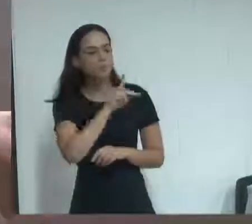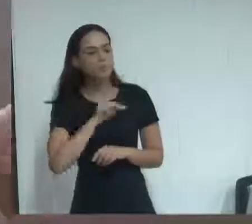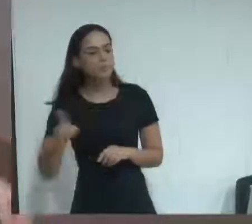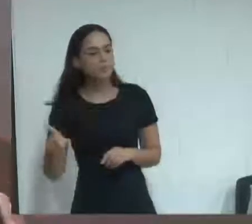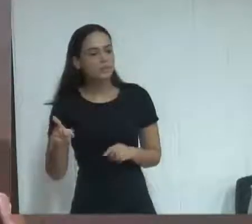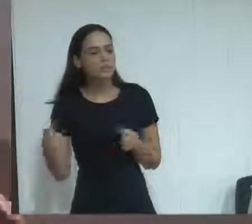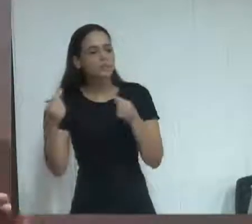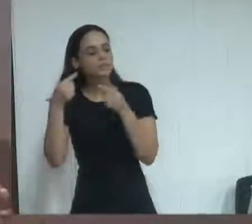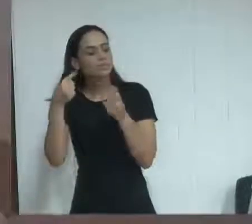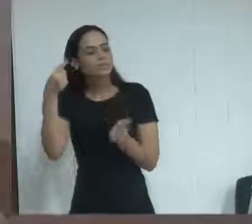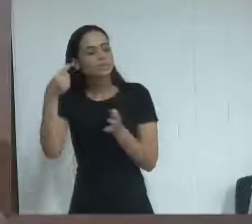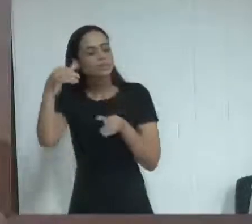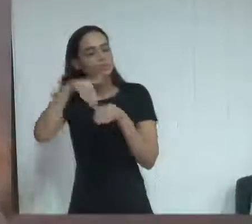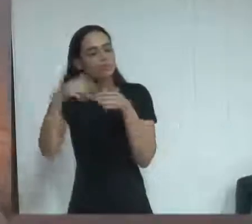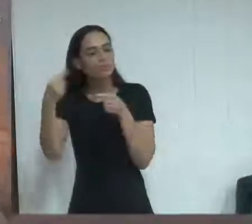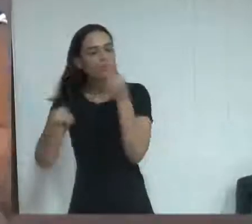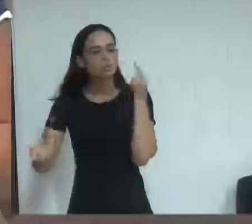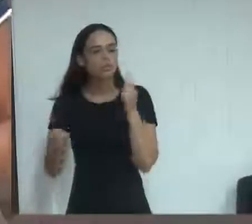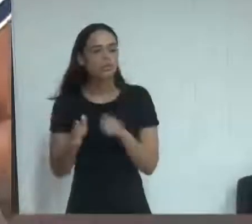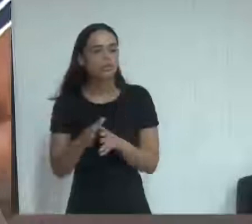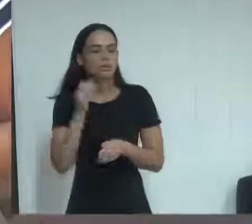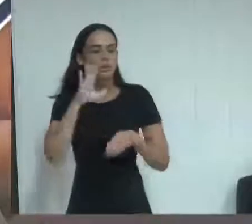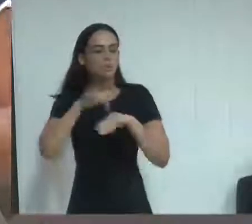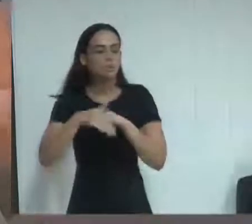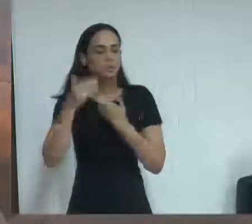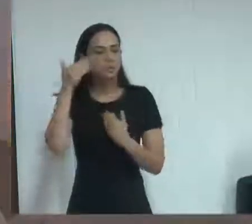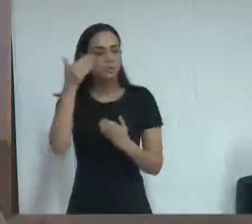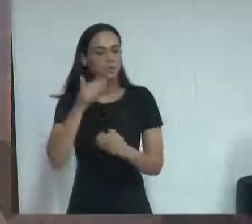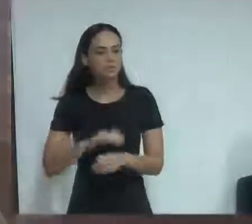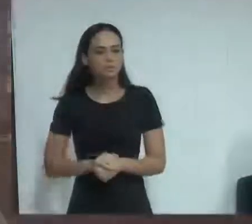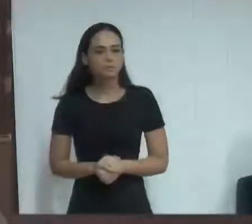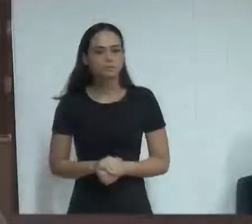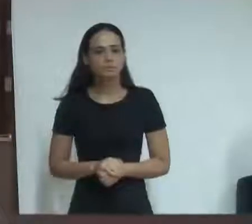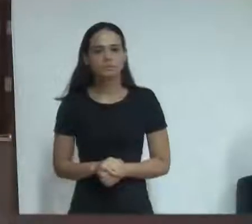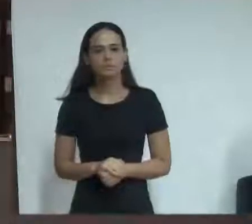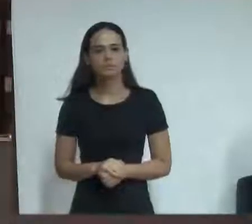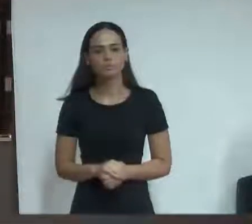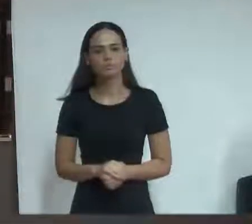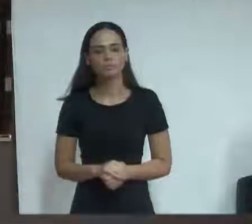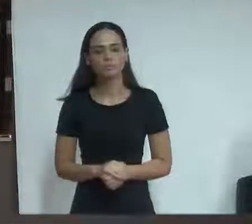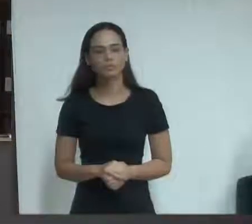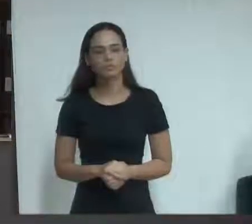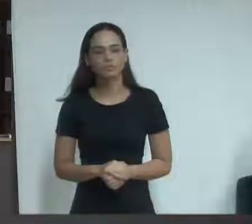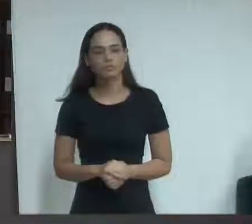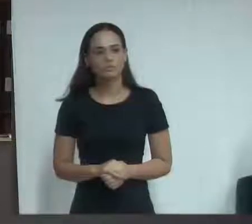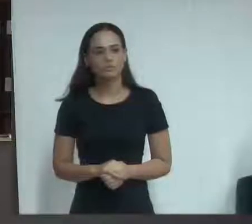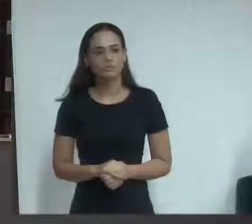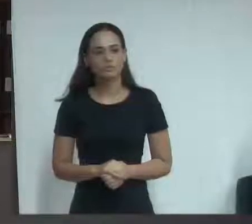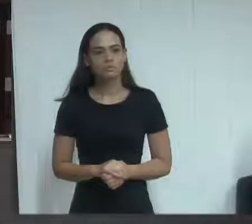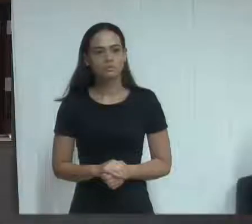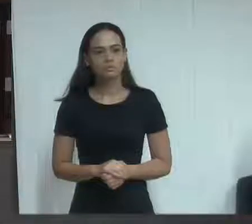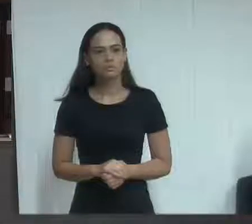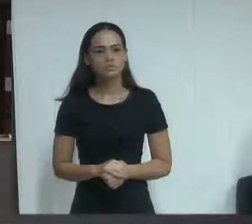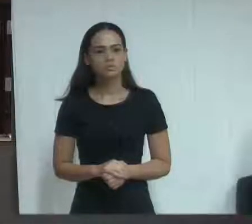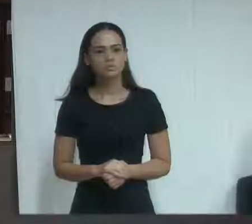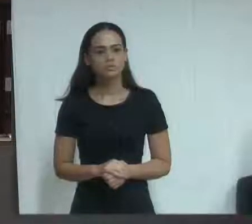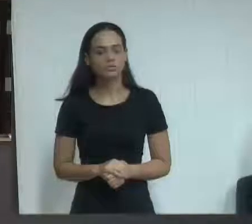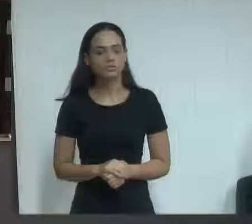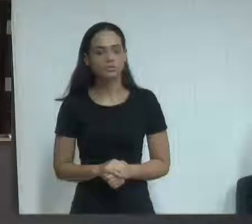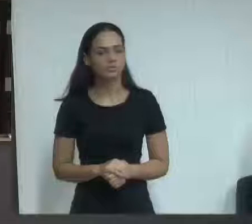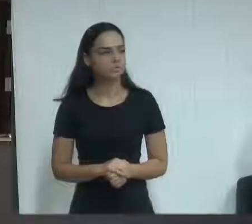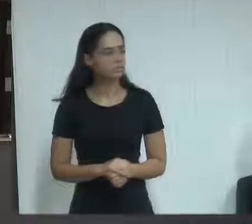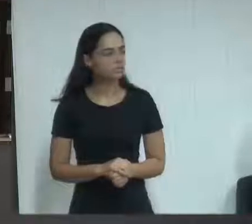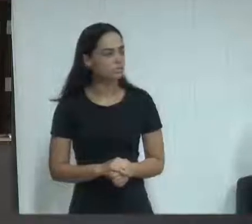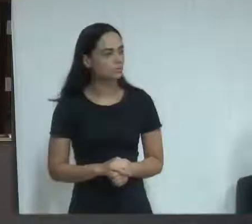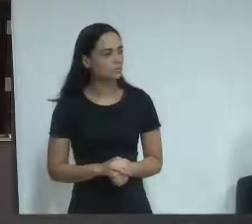votar contrário ao projeto. Somente por isso. Boa noite, obrigado. Mais algum vereador? Peço a palavra, senhor presidente. Encaminhamento pela liderança? Paulo,